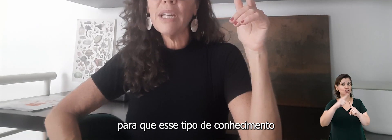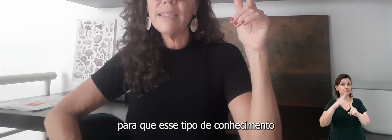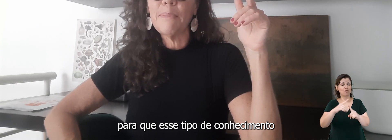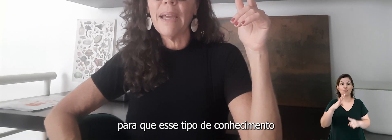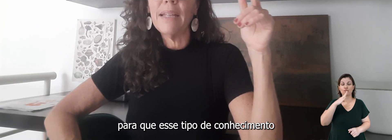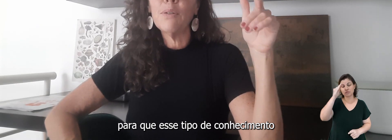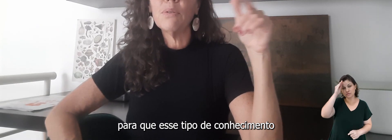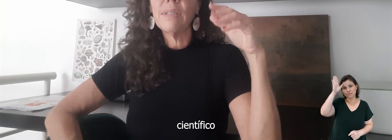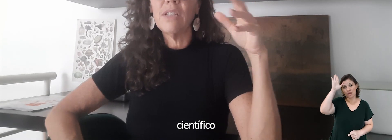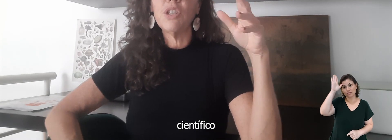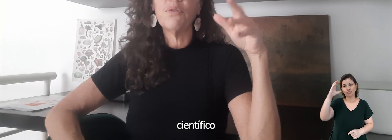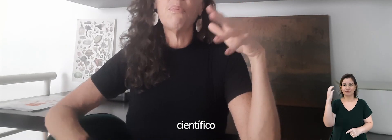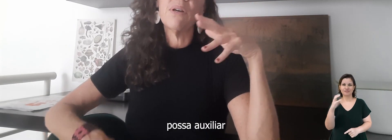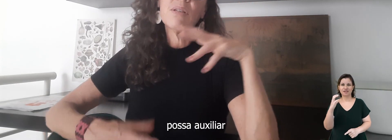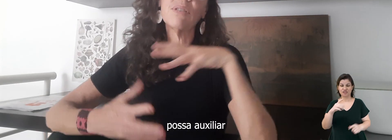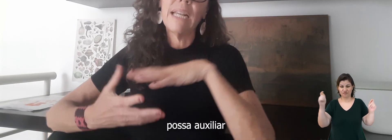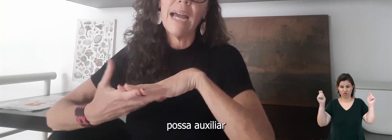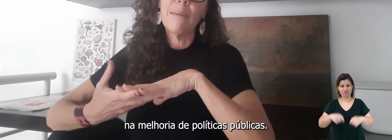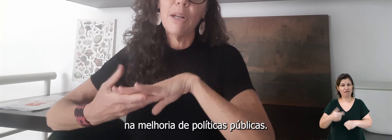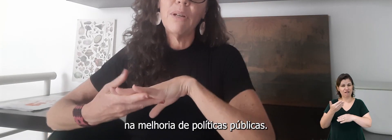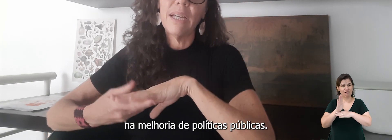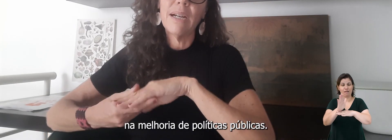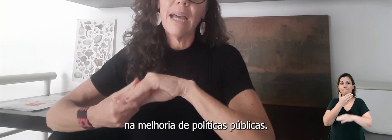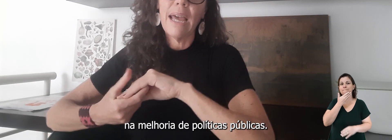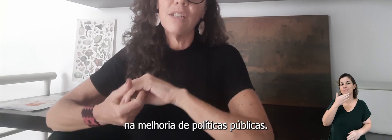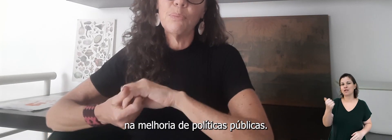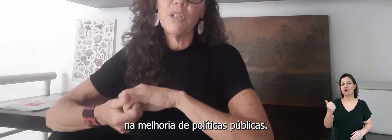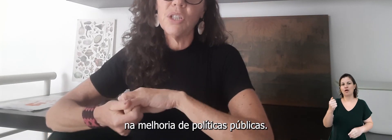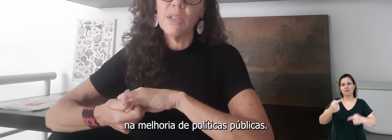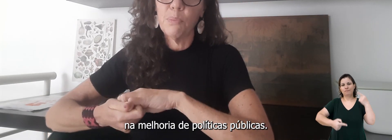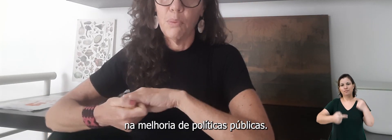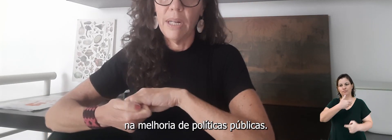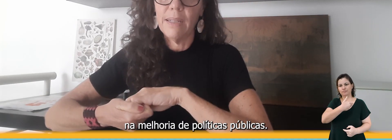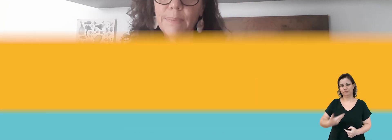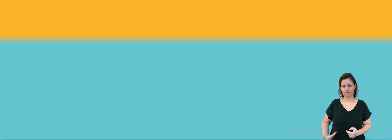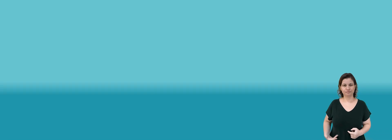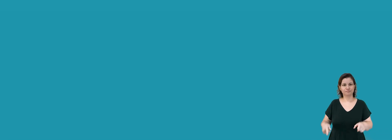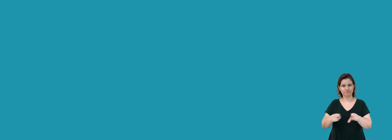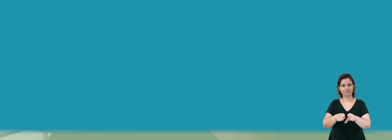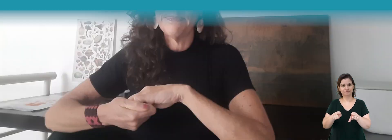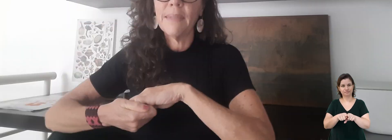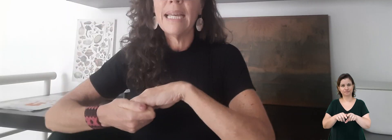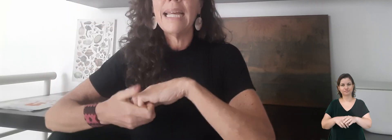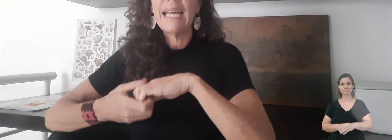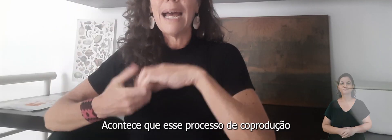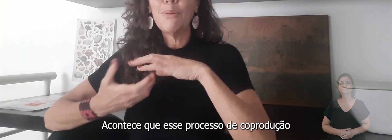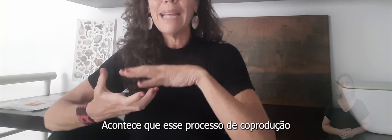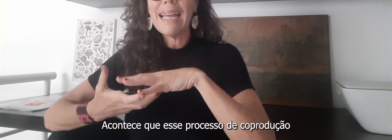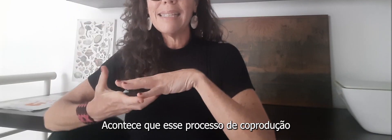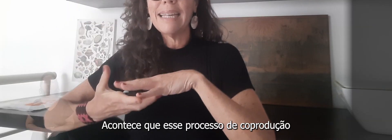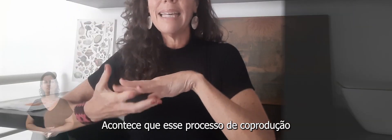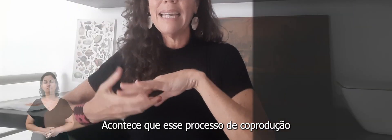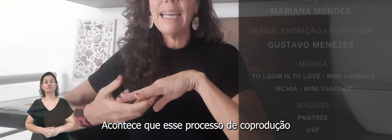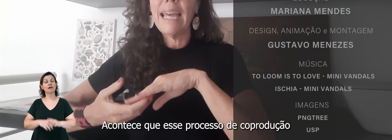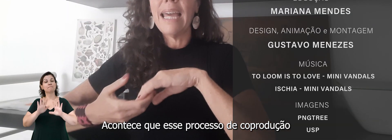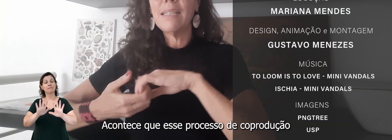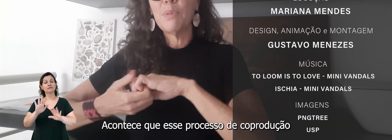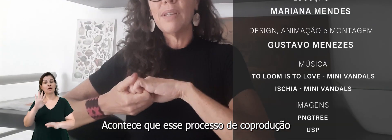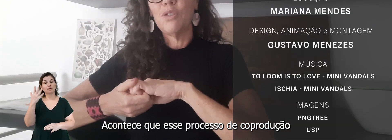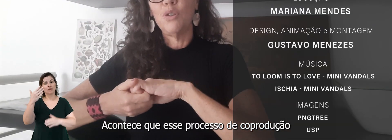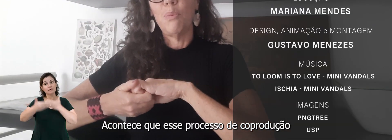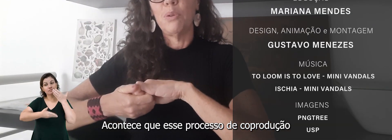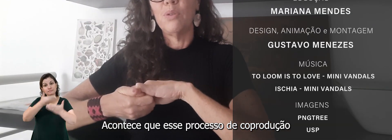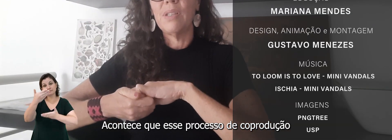esse tipo de conhecimento científico possa auxiliar na melhoria de políticas públicas. Acontece que